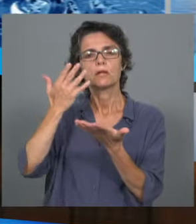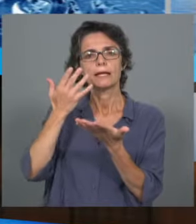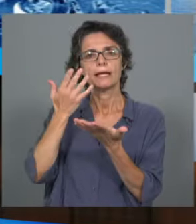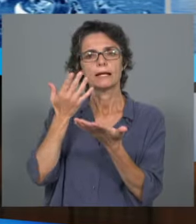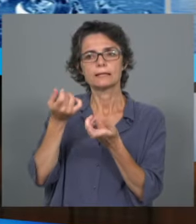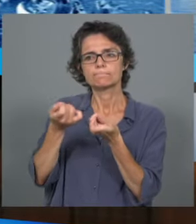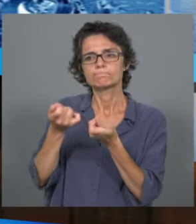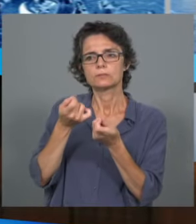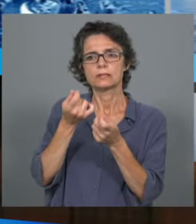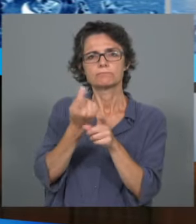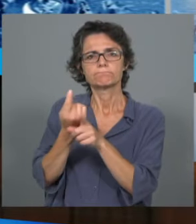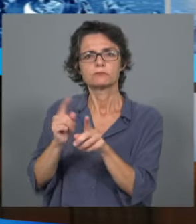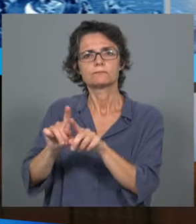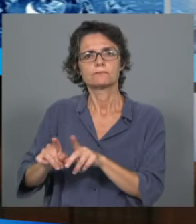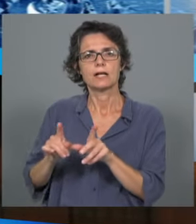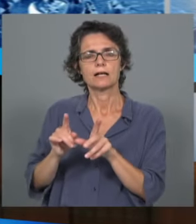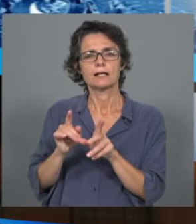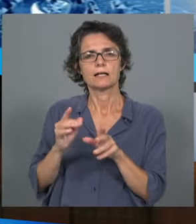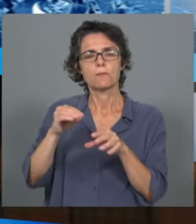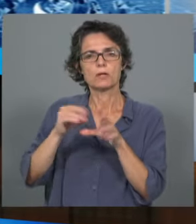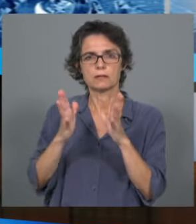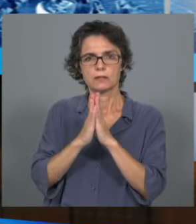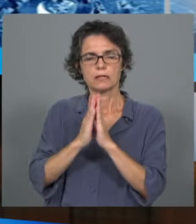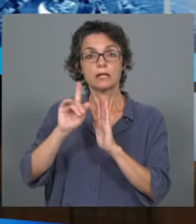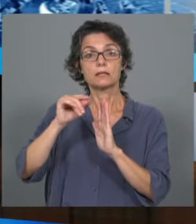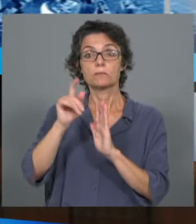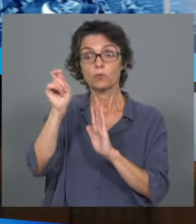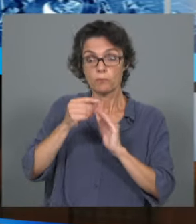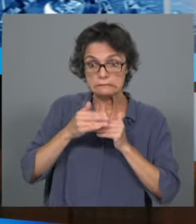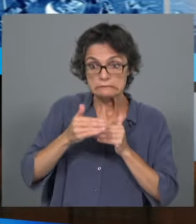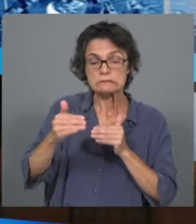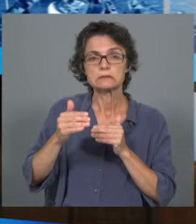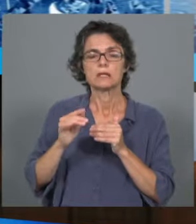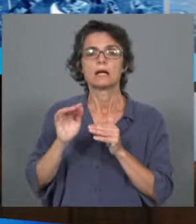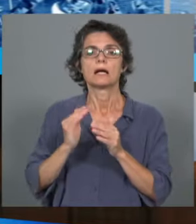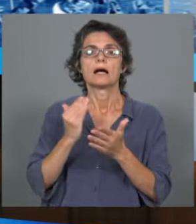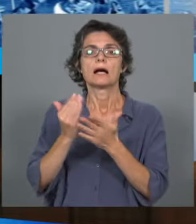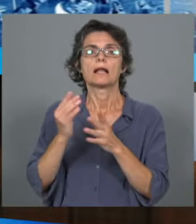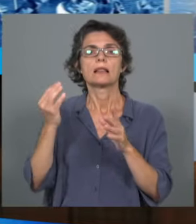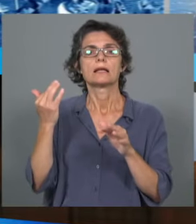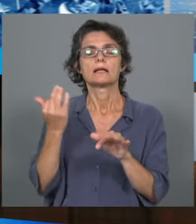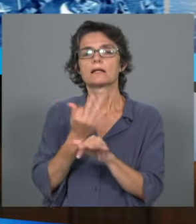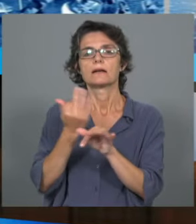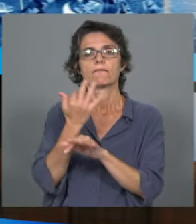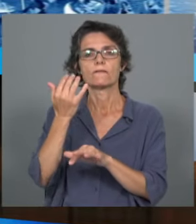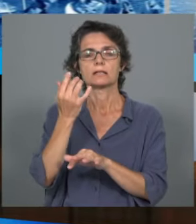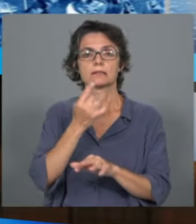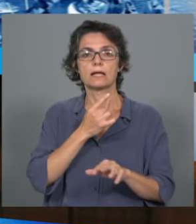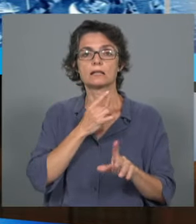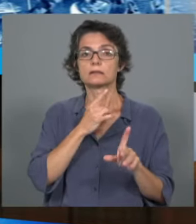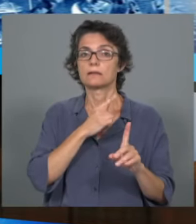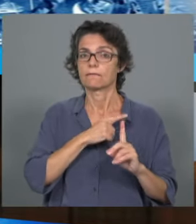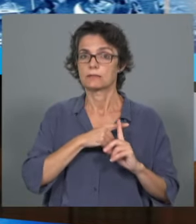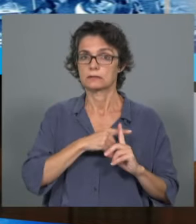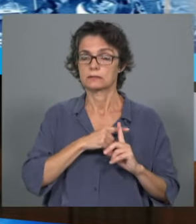estender por todo o mês, terminando depois na festa de Francisco de Assis, que é desde há muito também